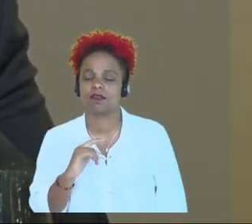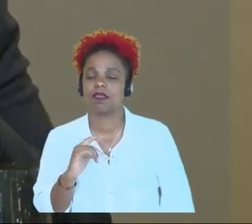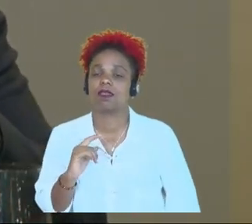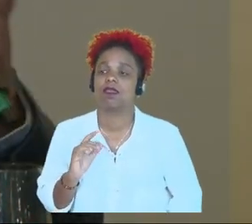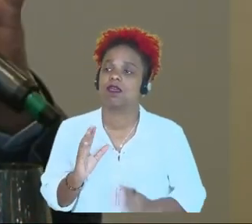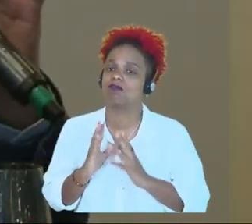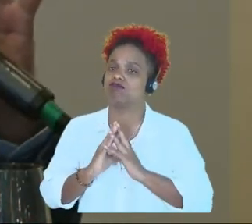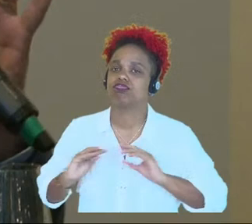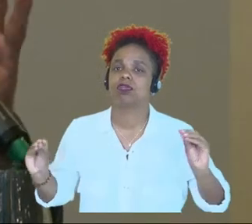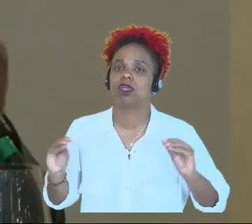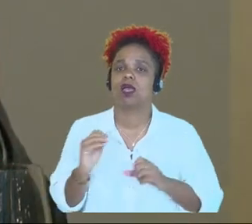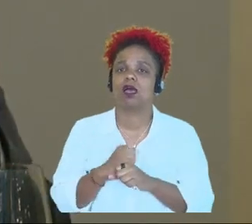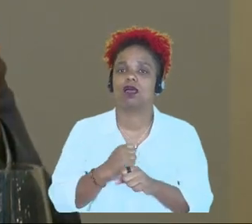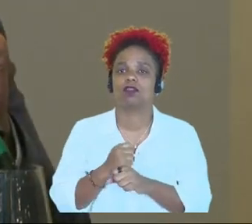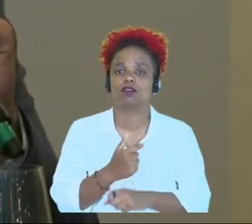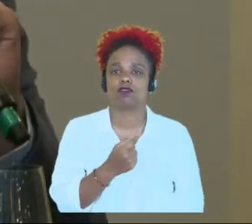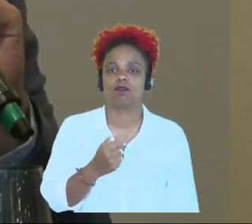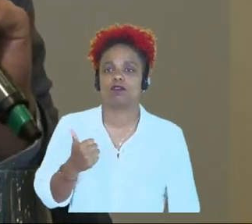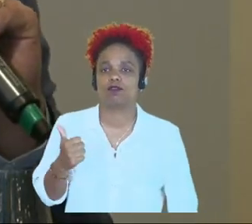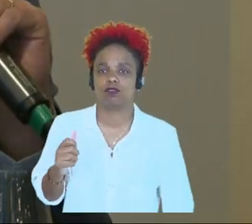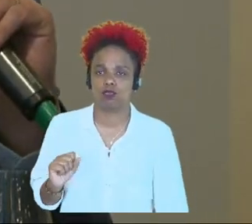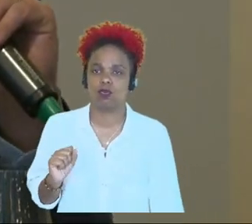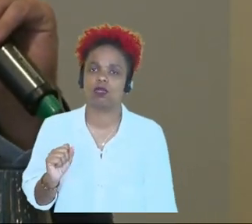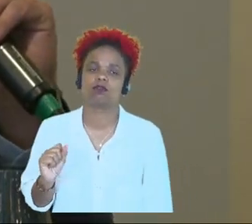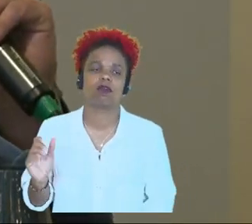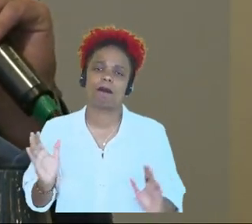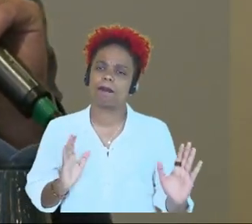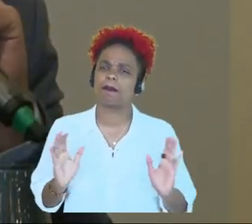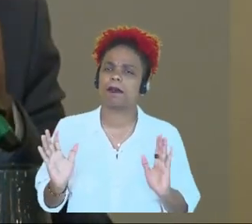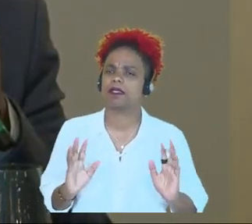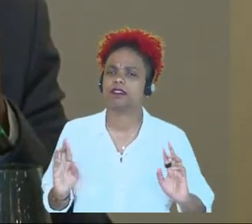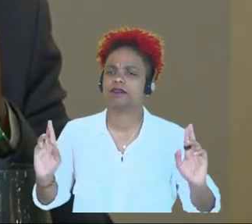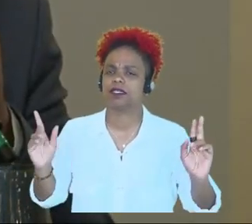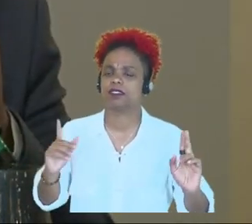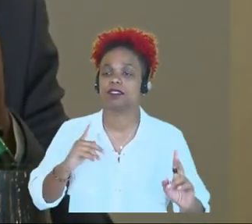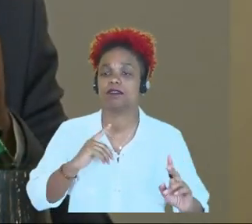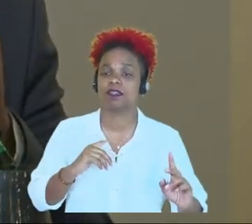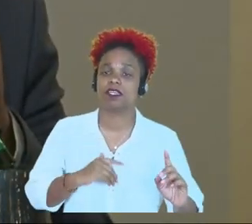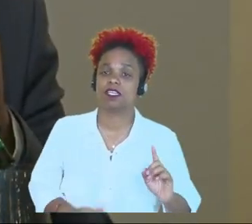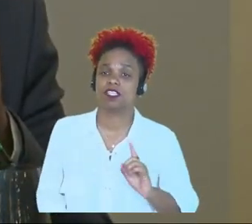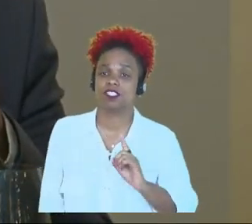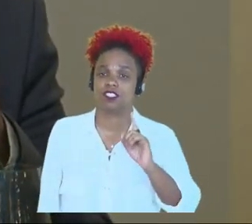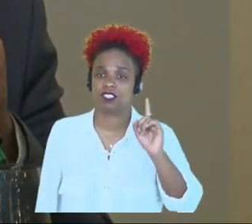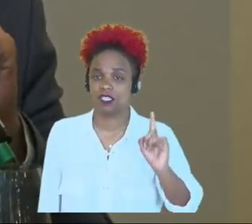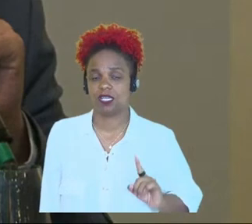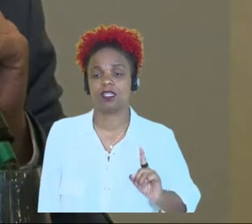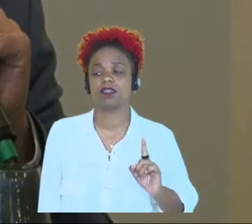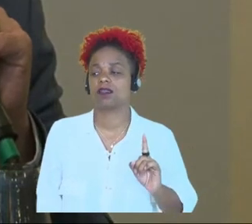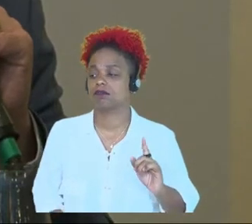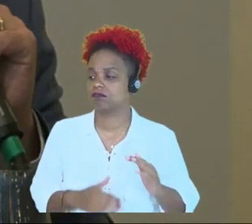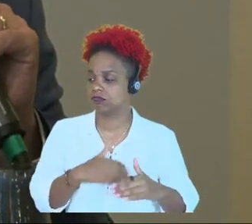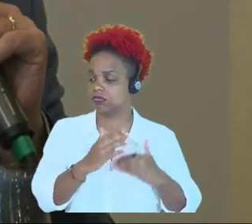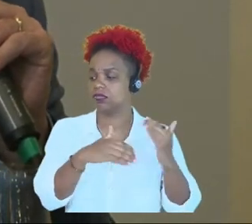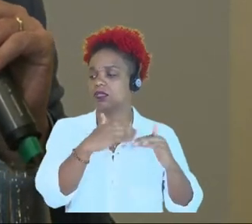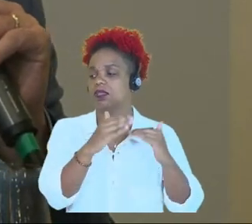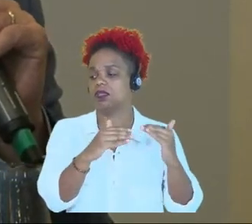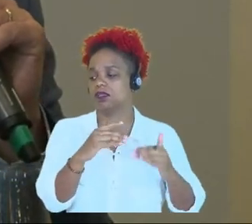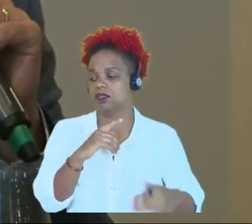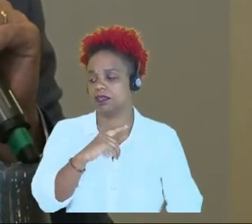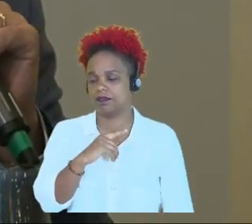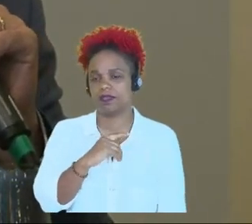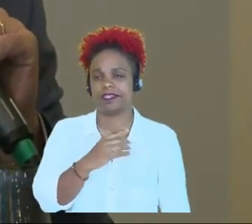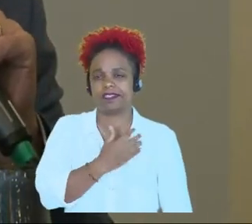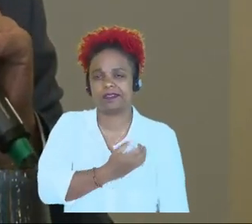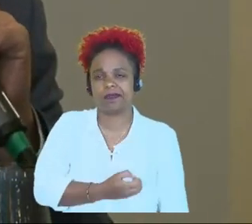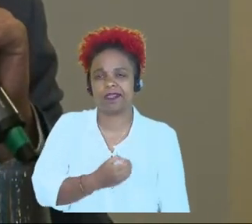pós-2008, com tempos diferentes, obviamente. E a própria extrema-direita ela se constrói em cima disso, né? no ressentimento, em